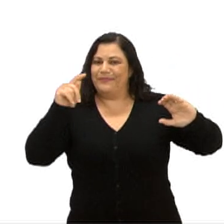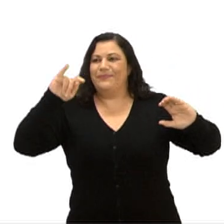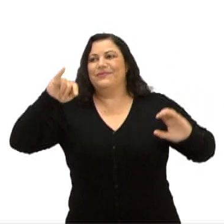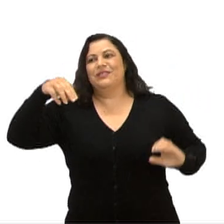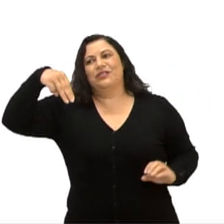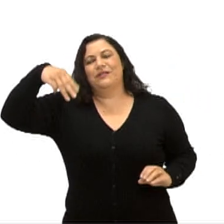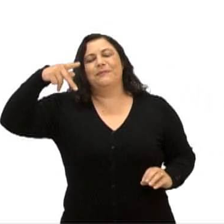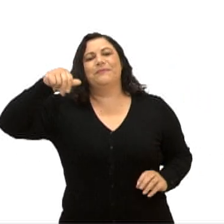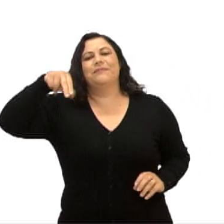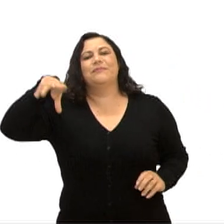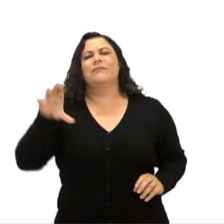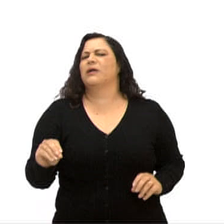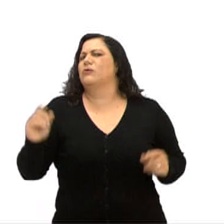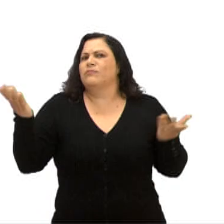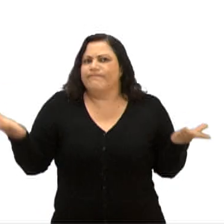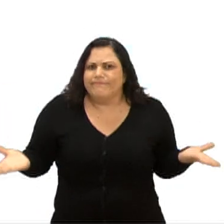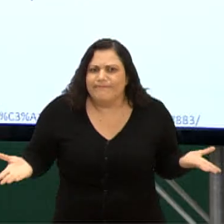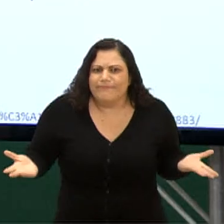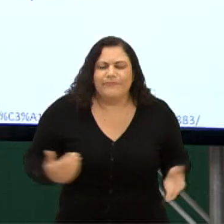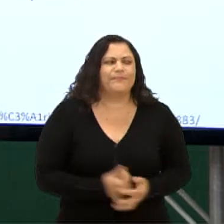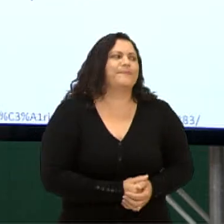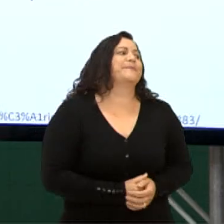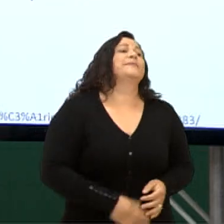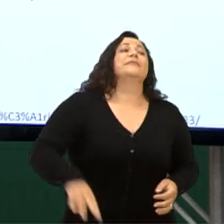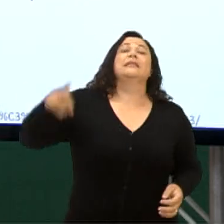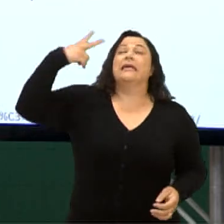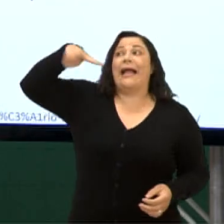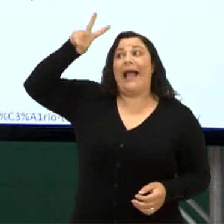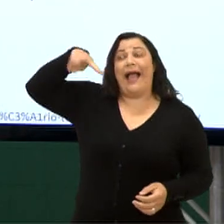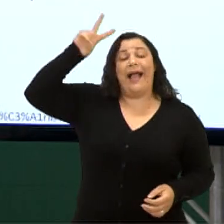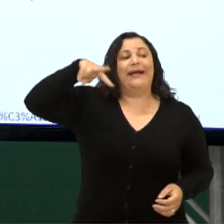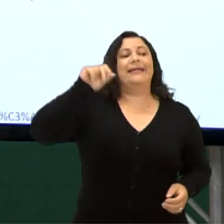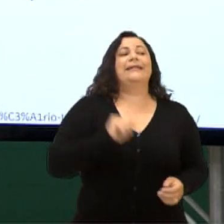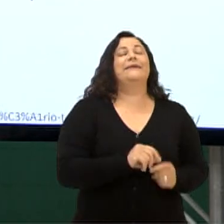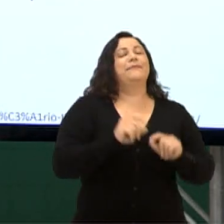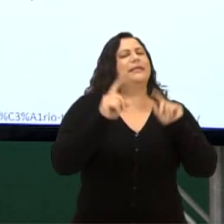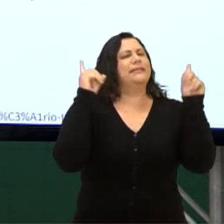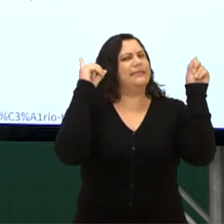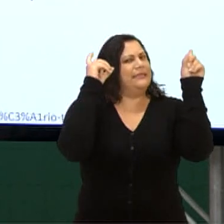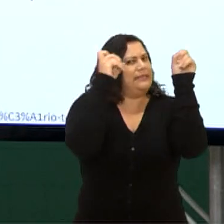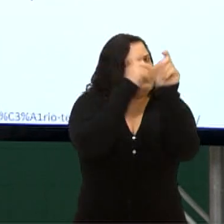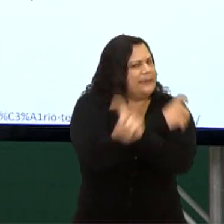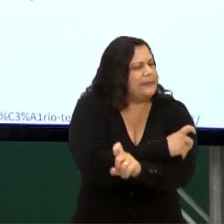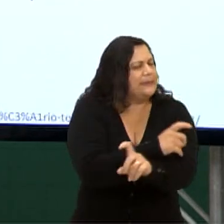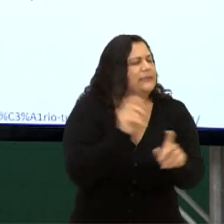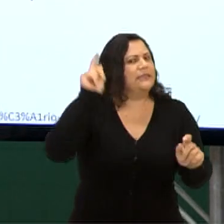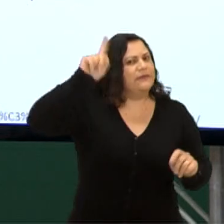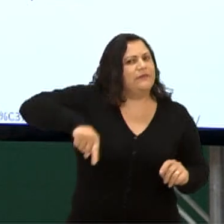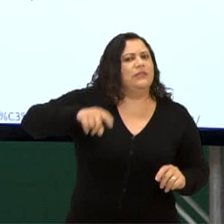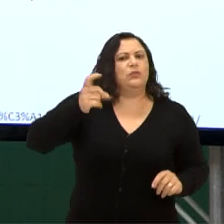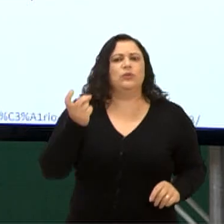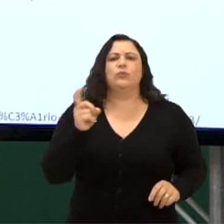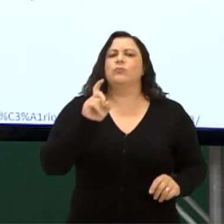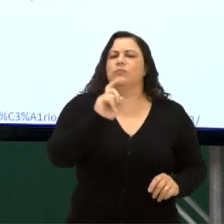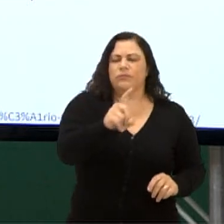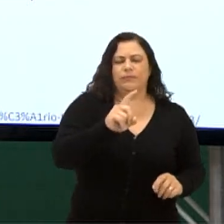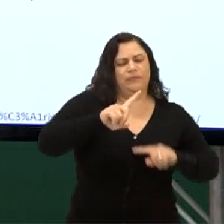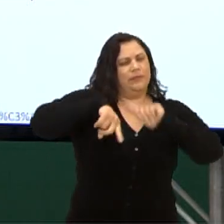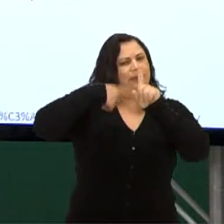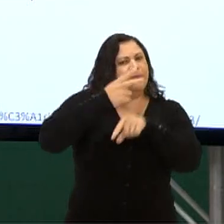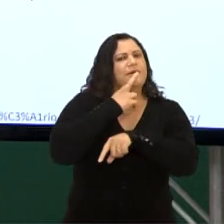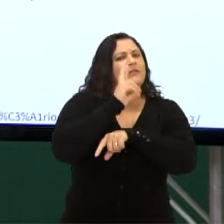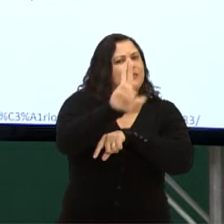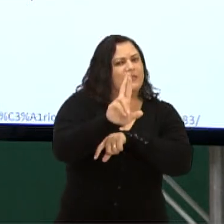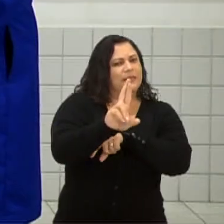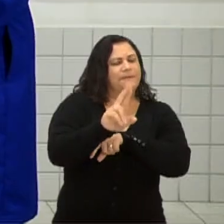Gente. Mas relembrem as nossas aulas, o que nós falamos agora há pouco. Coloca o dedo aí no aplicativo que a gente já vai responder. Tem